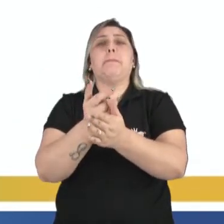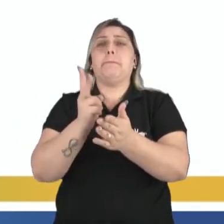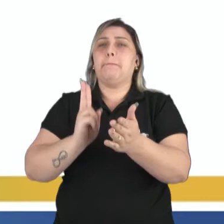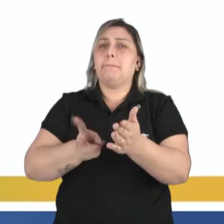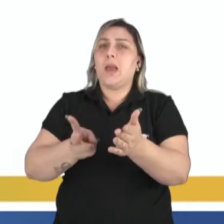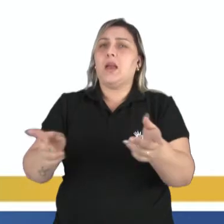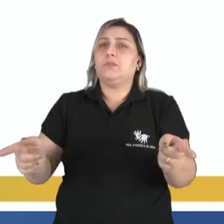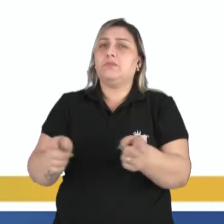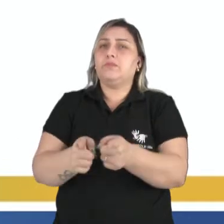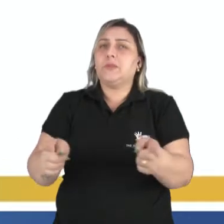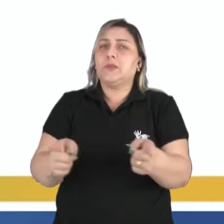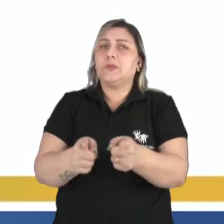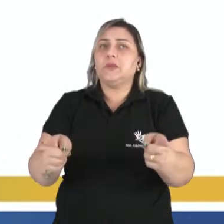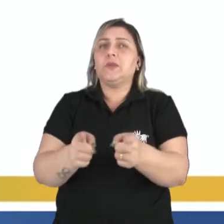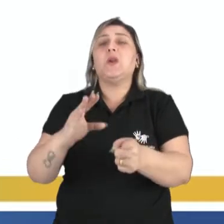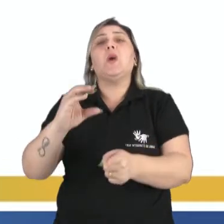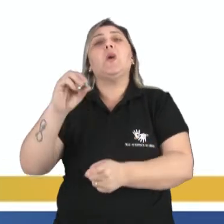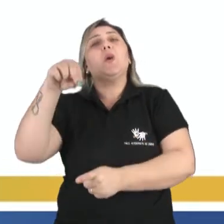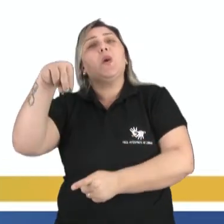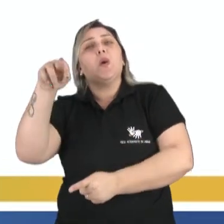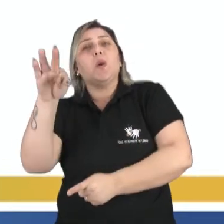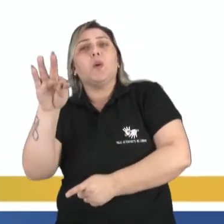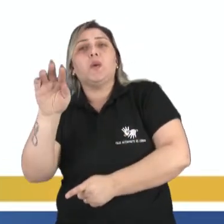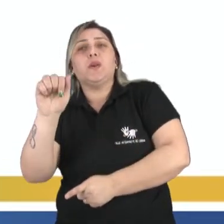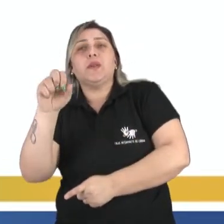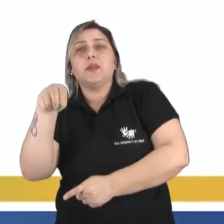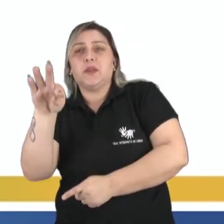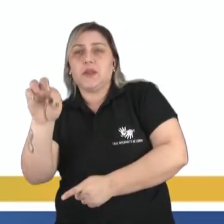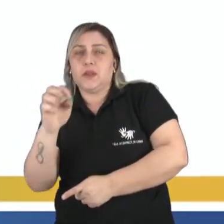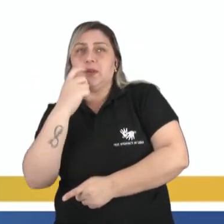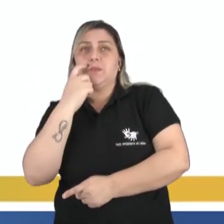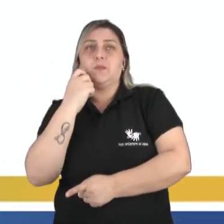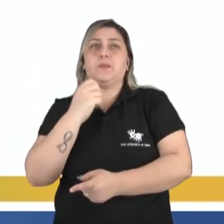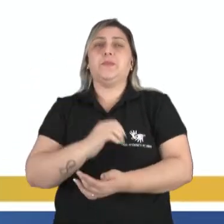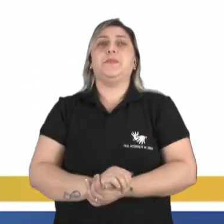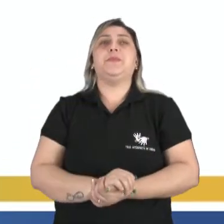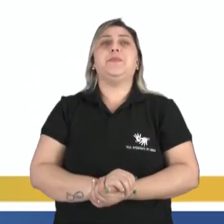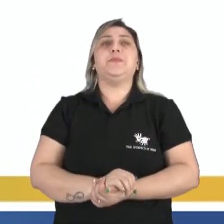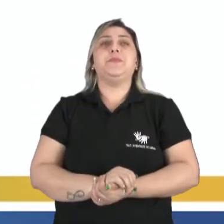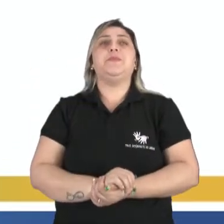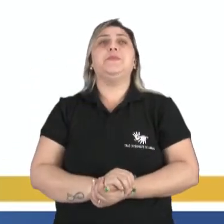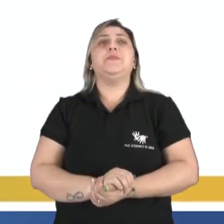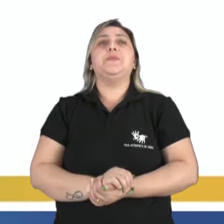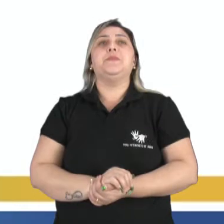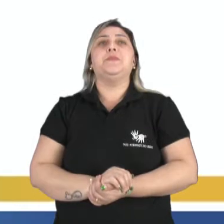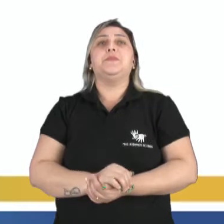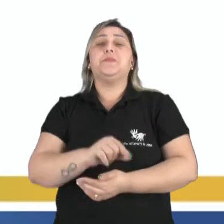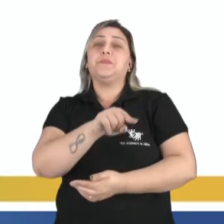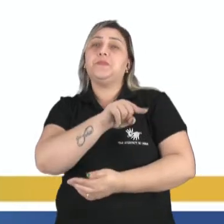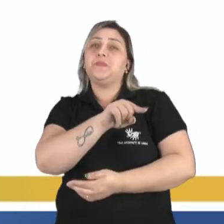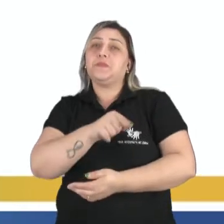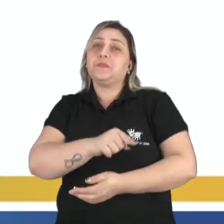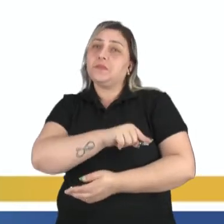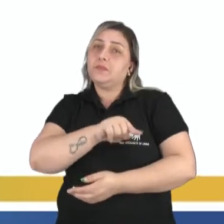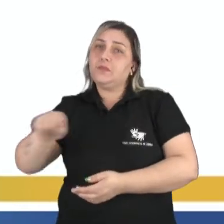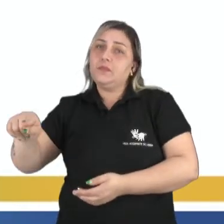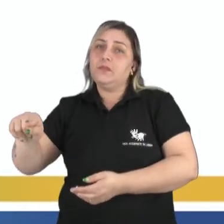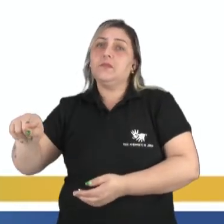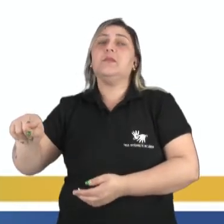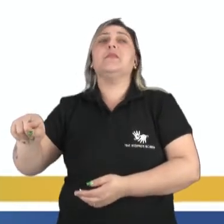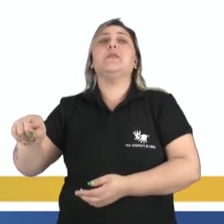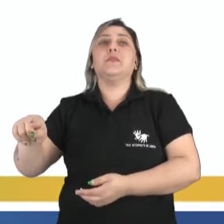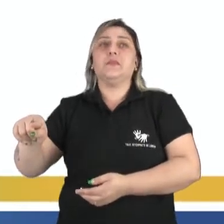mesmo tamanho. Significa constante, né? Então, apesar desse vetor aqui na horizontal ser constante,